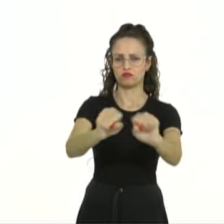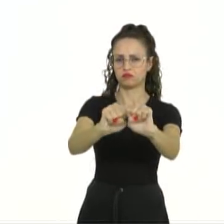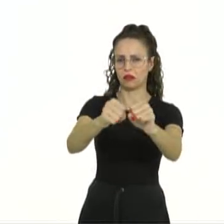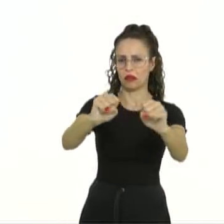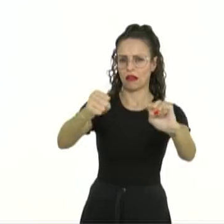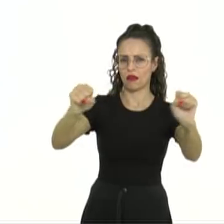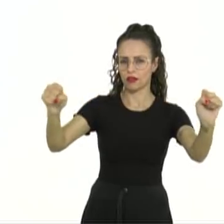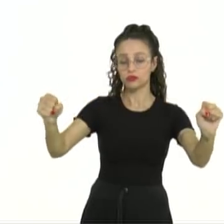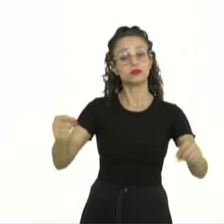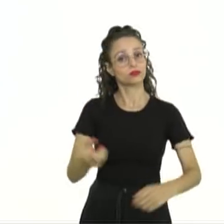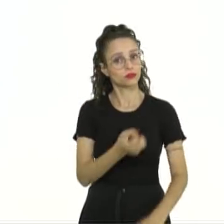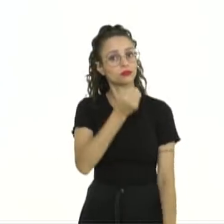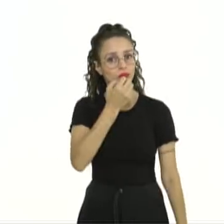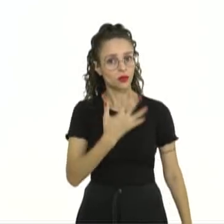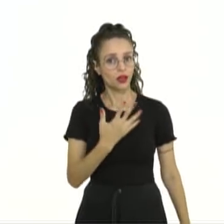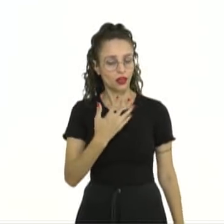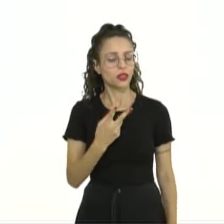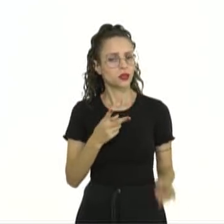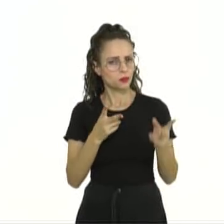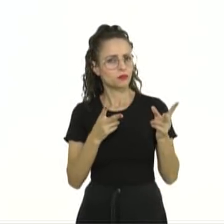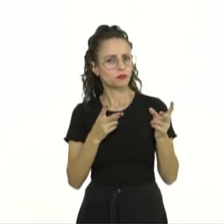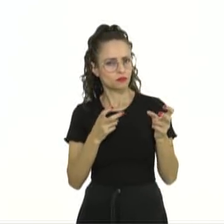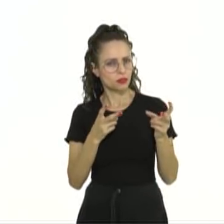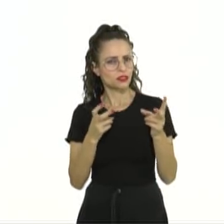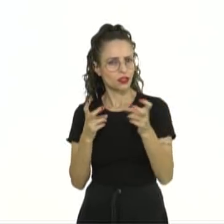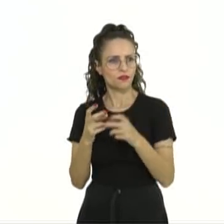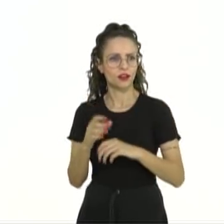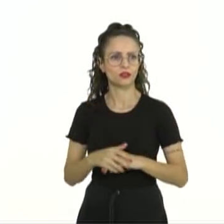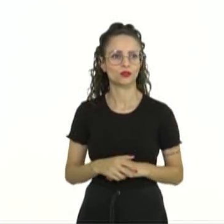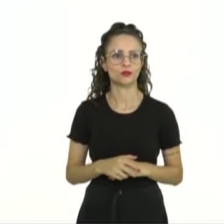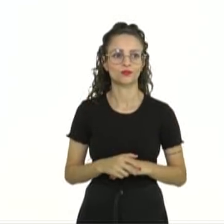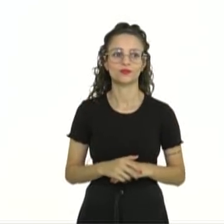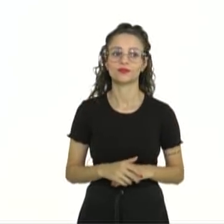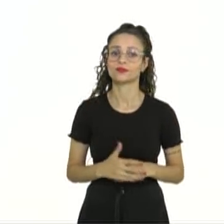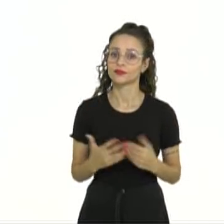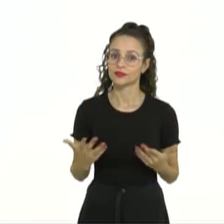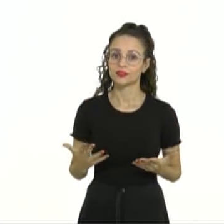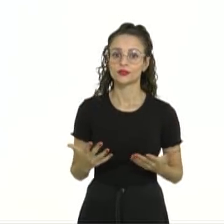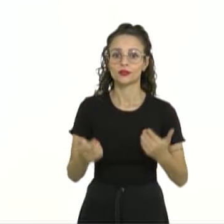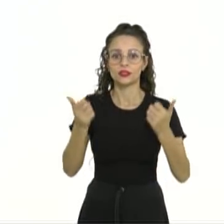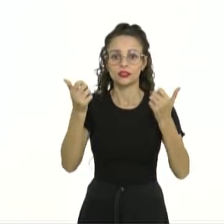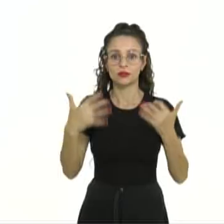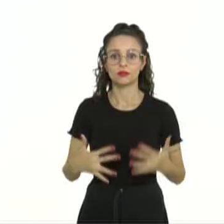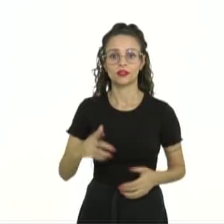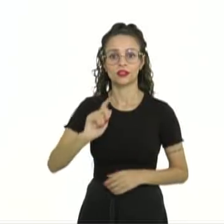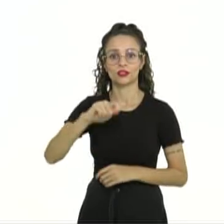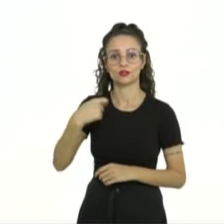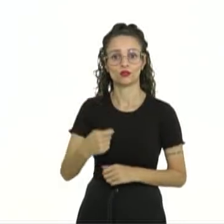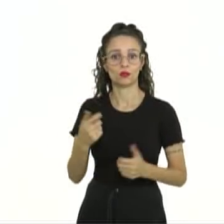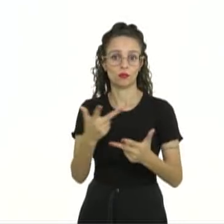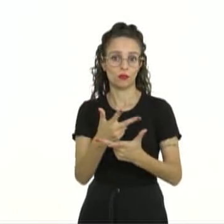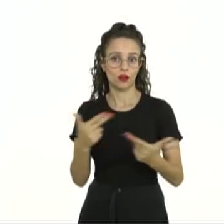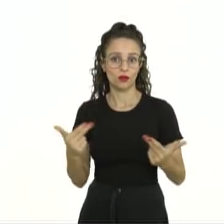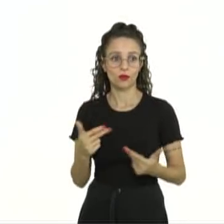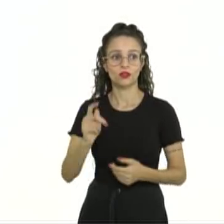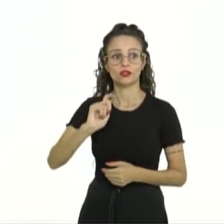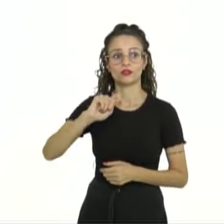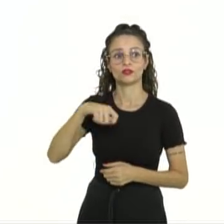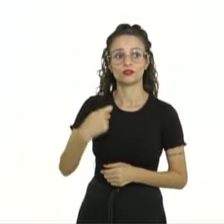Boa, bem observado, desculpe. Se nós estamos falando de alguma coisa